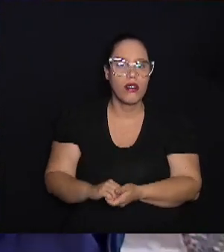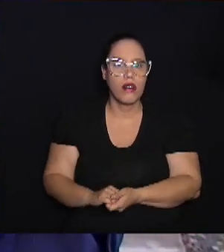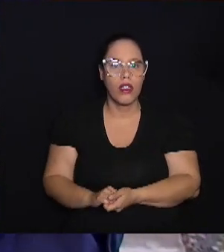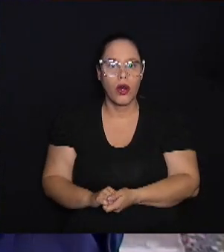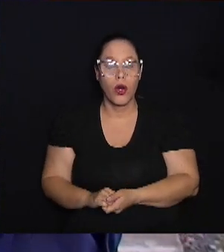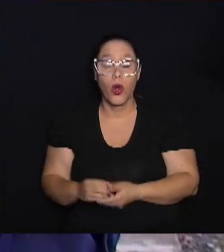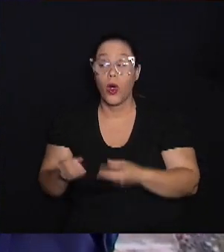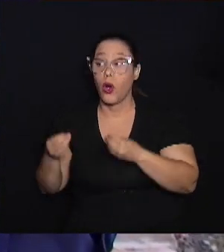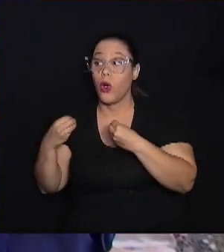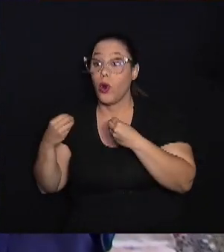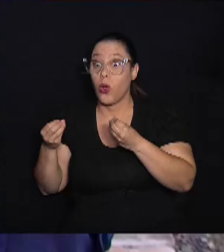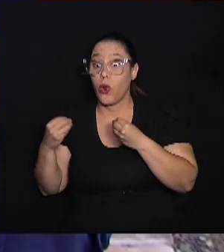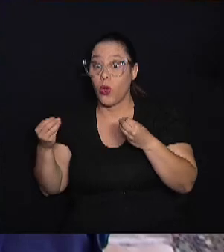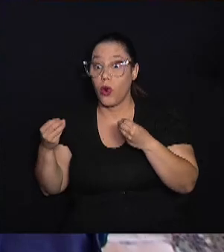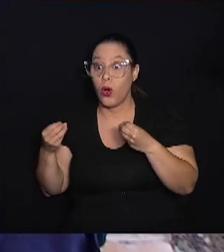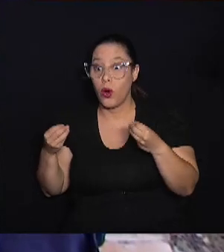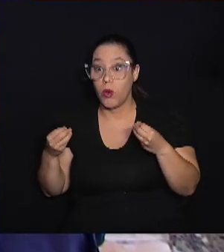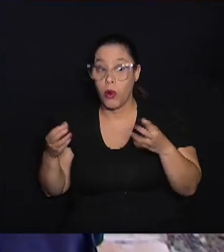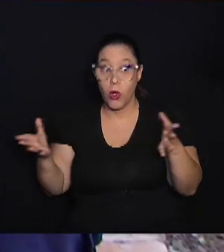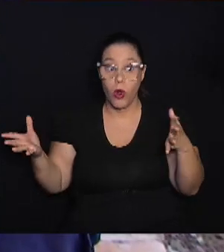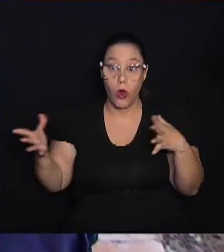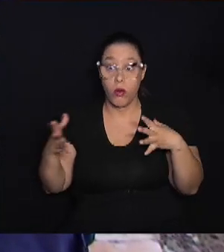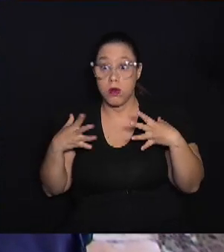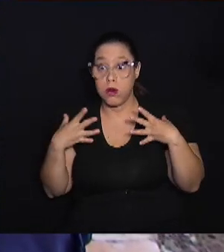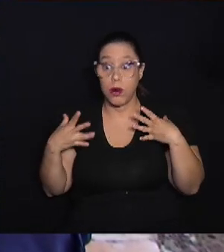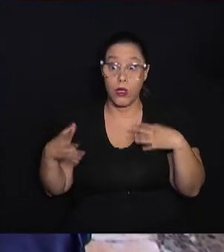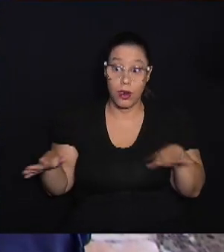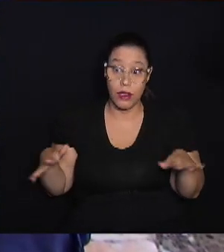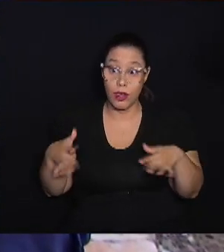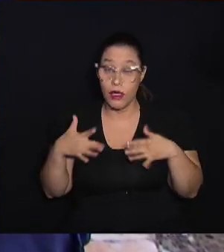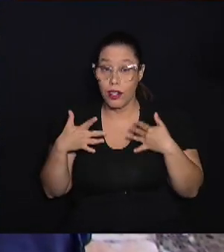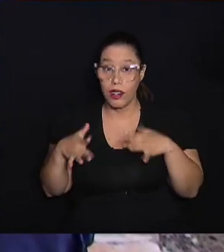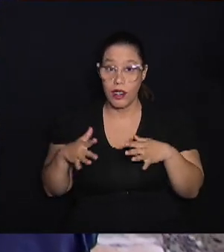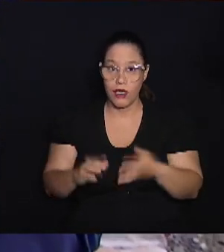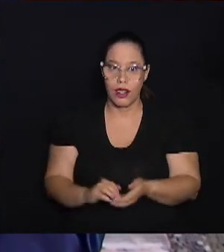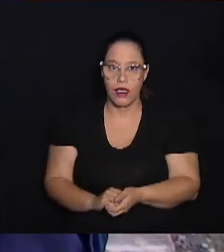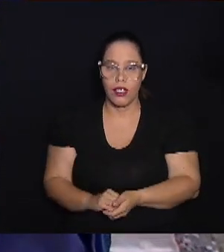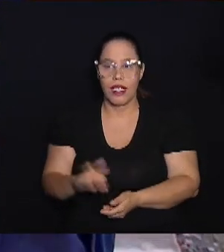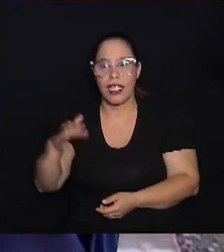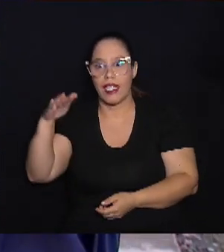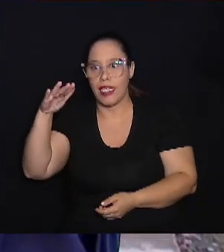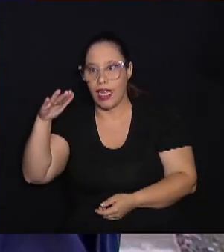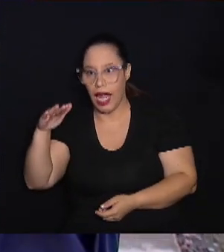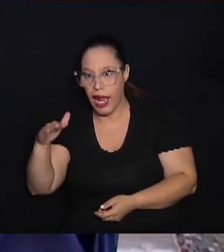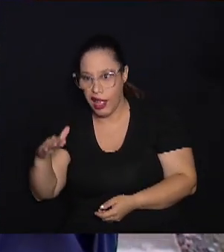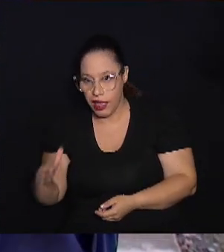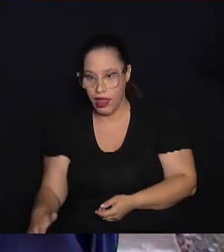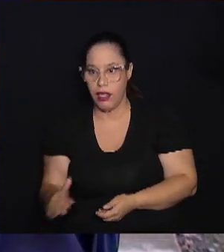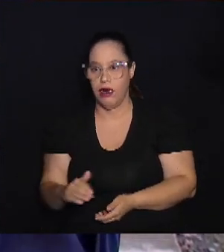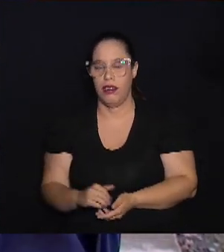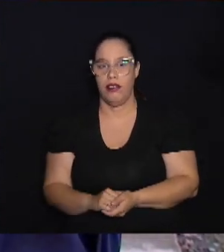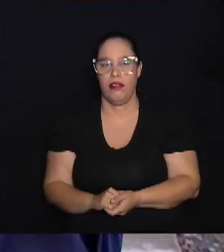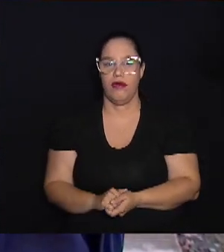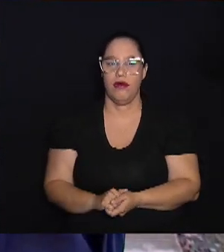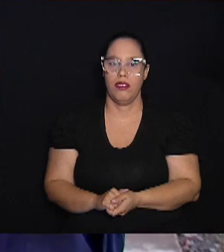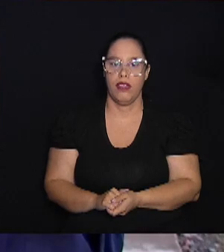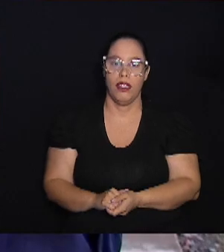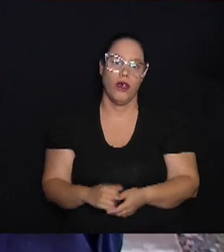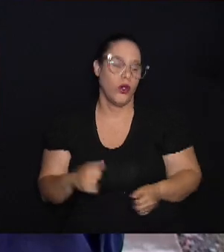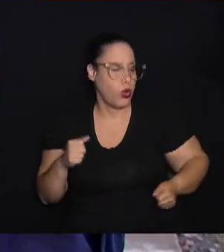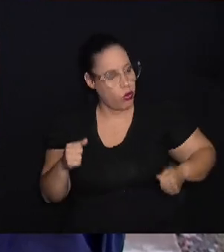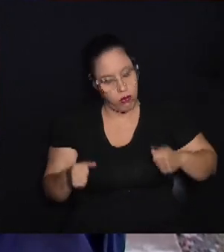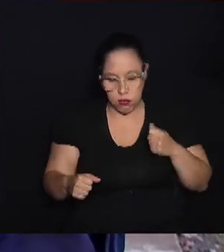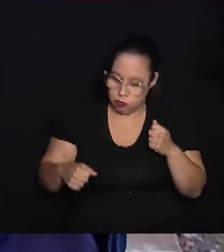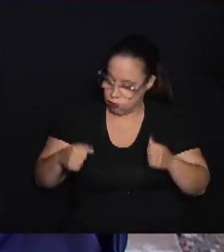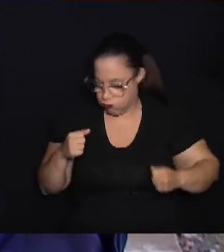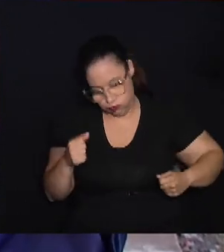fôlego para distrair essa criançada de cedo até a tarde? Porque assim, é todo momento agitando,